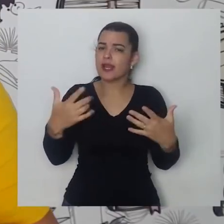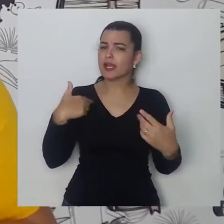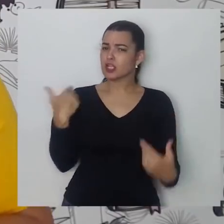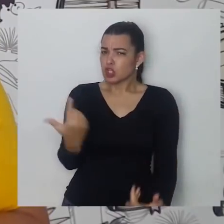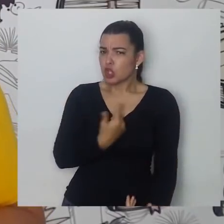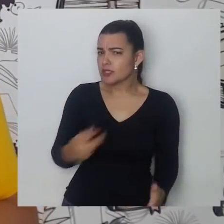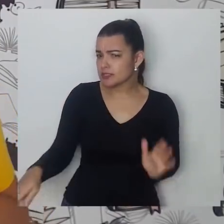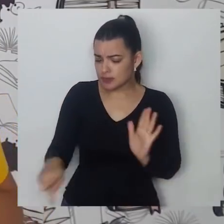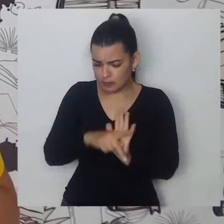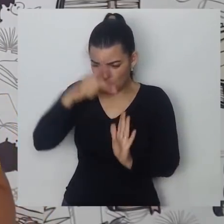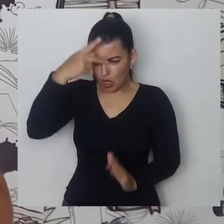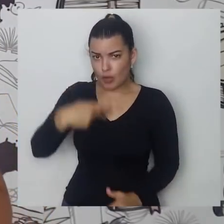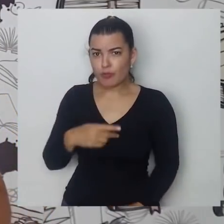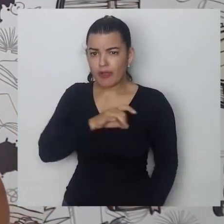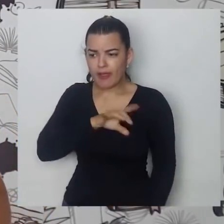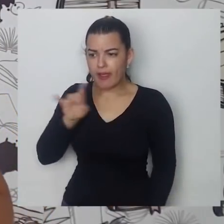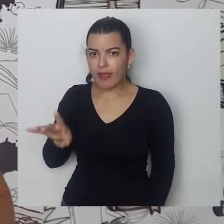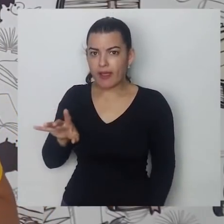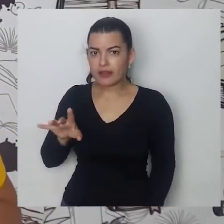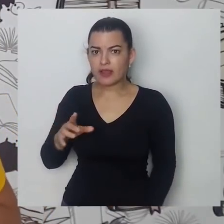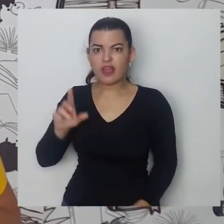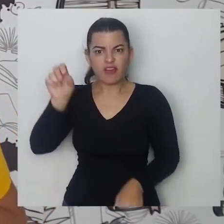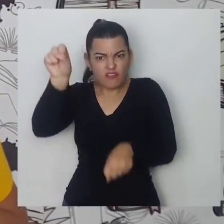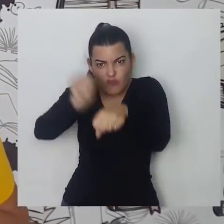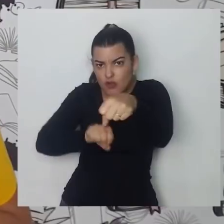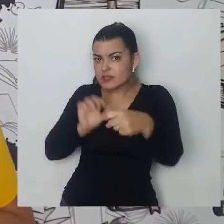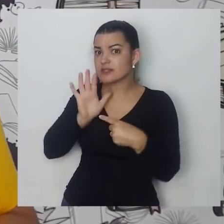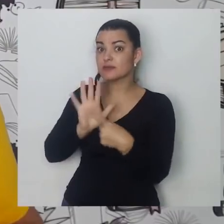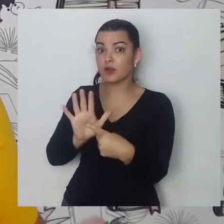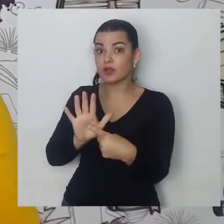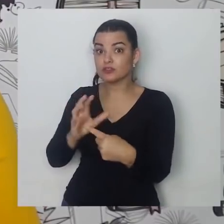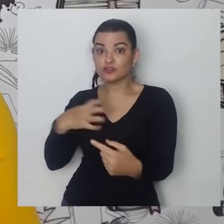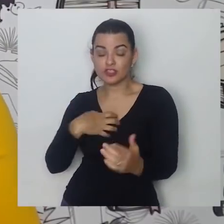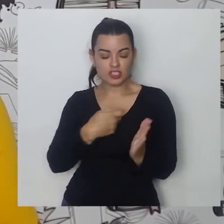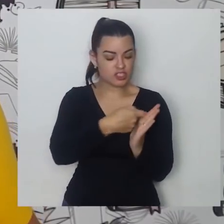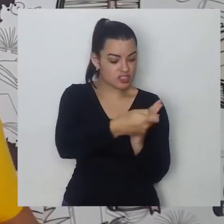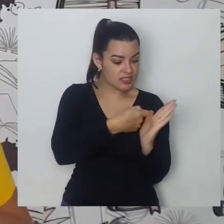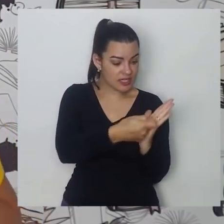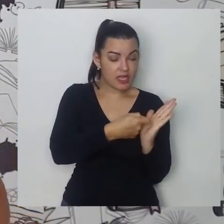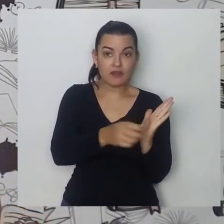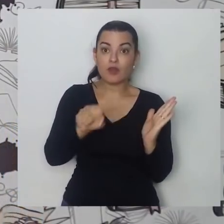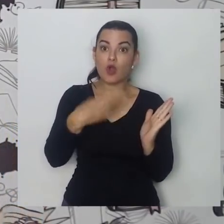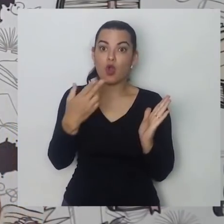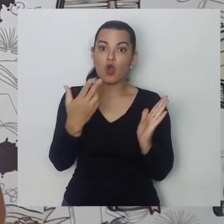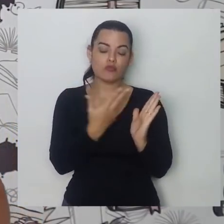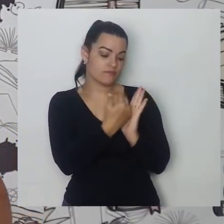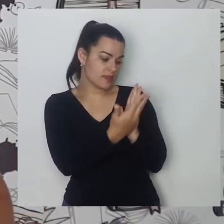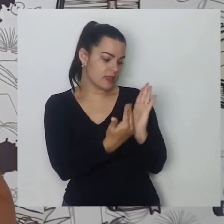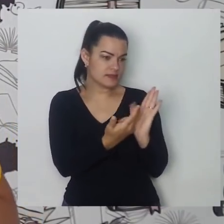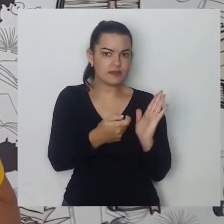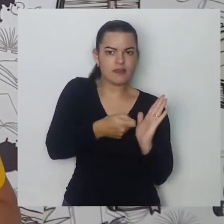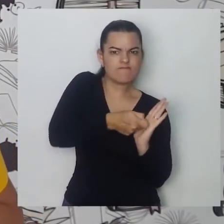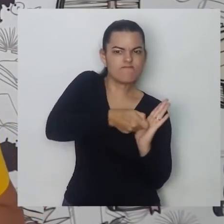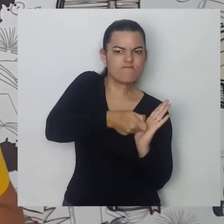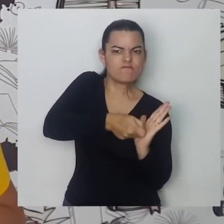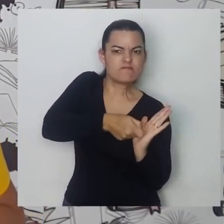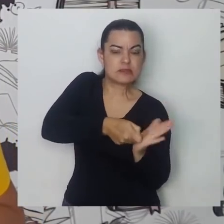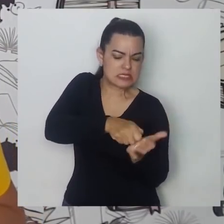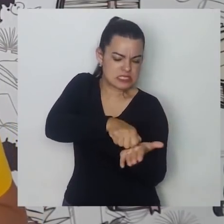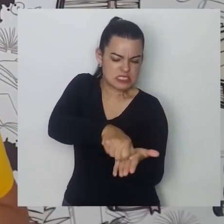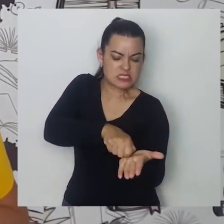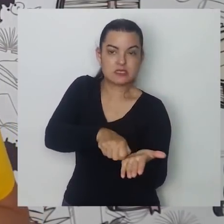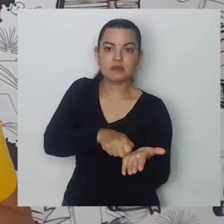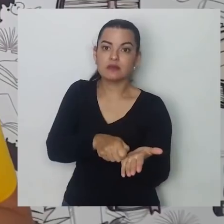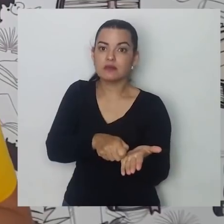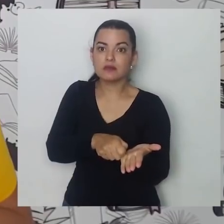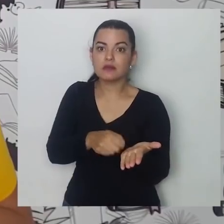que nós somos violentos com a maneira que nós escrevemos? Com a maneira que nós desenhamos algo? Com a